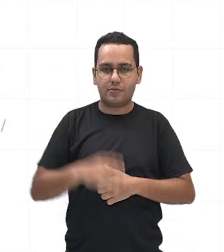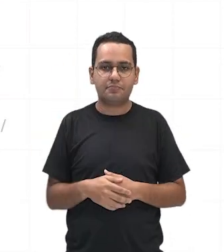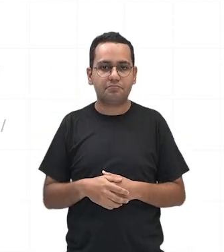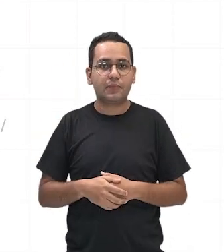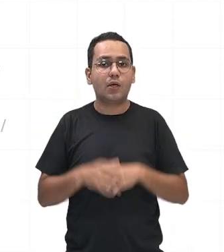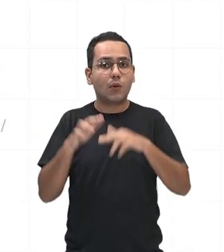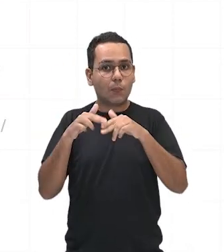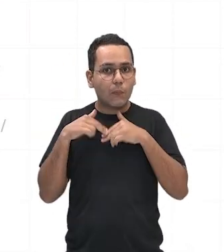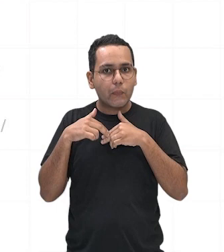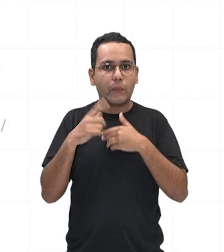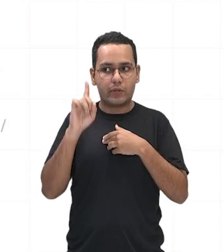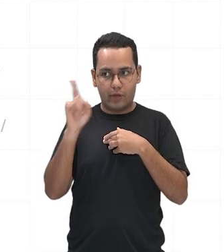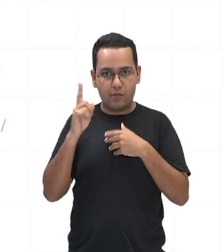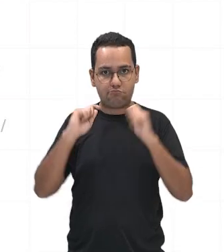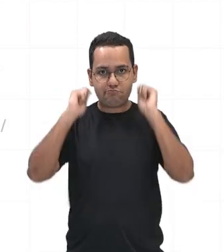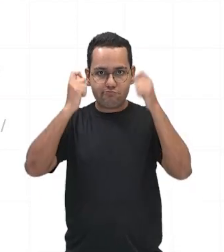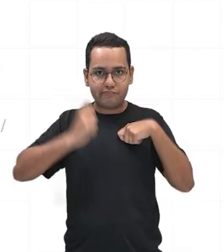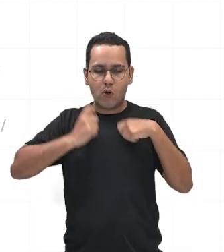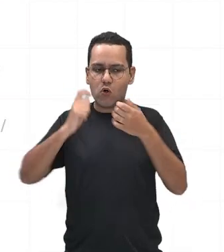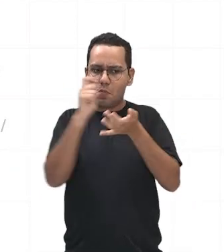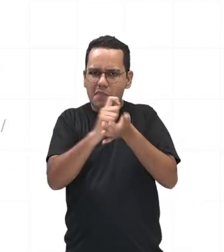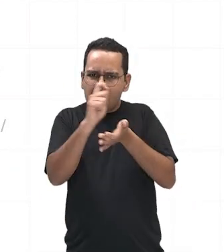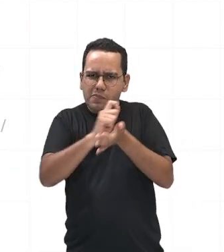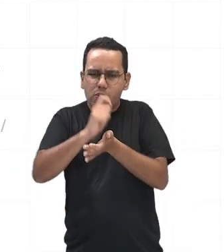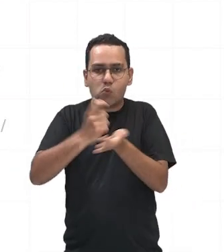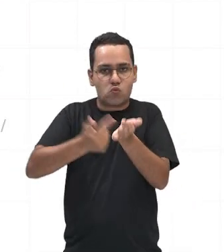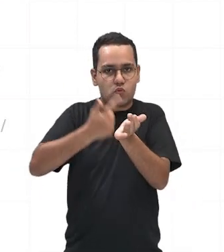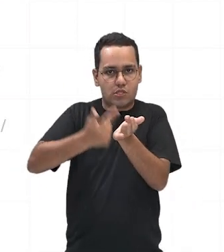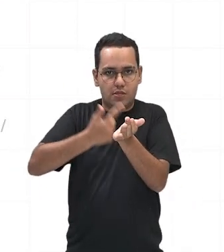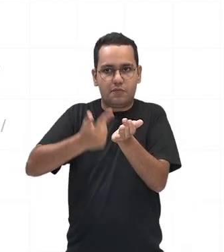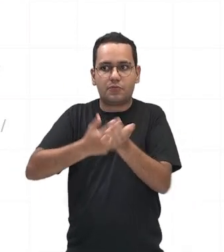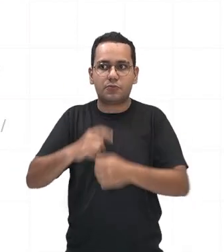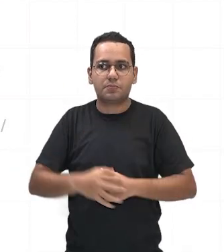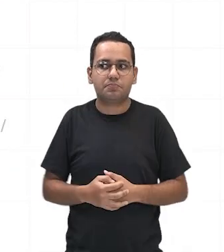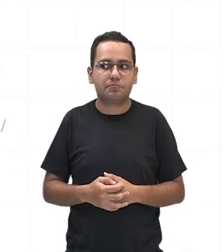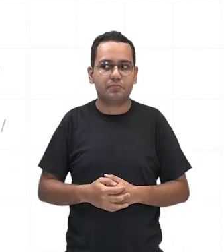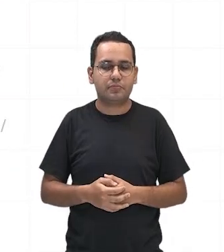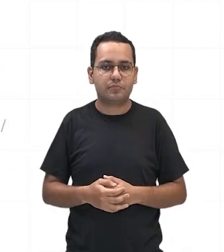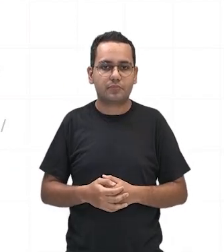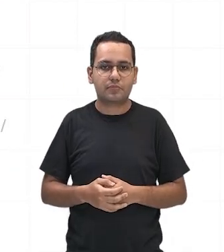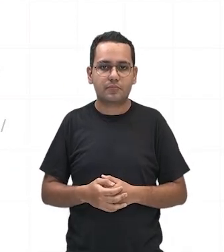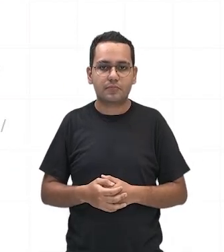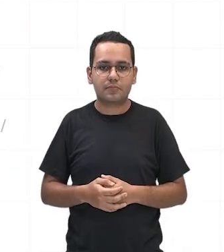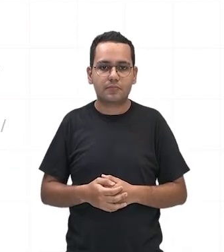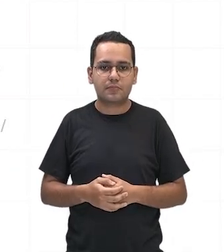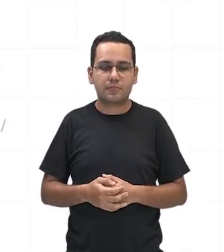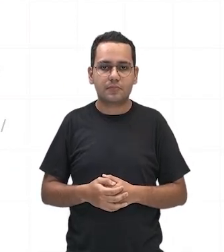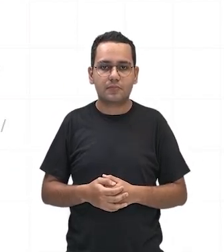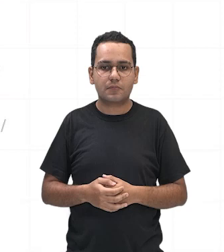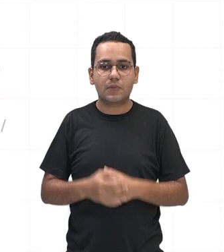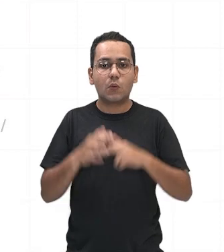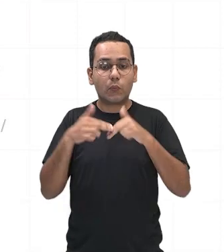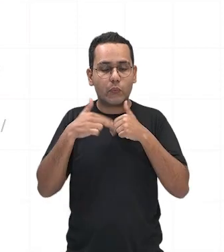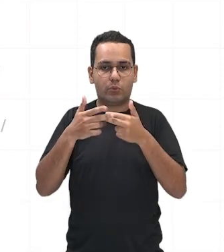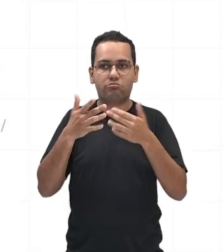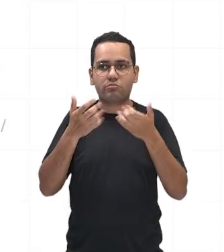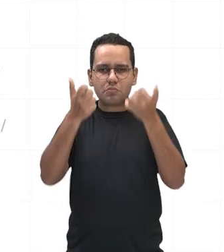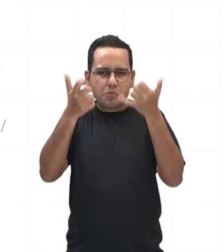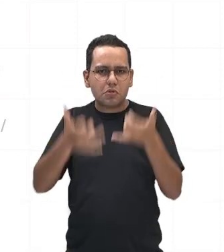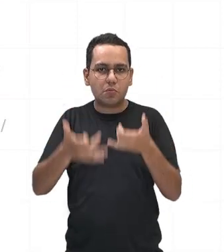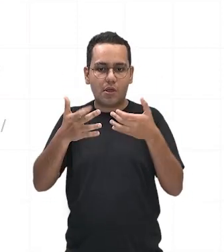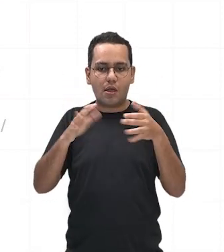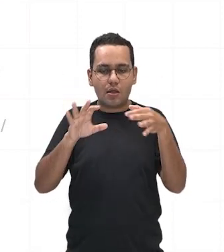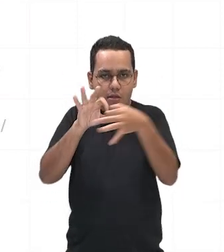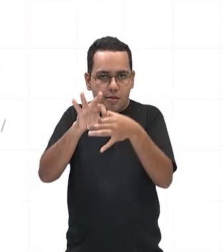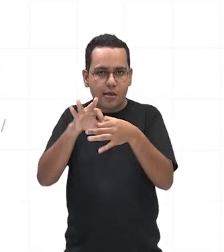cópias, então, desses livros, tá? Quando a gente fala, então, sobre essa parte, né, importante, então, ligada aos estudos, o